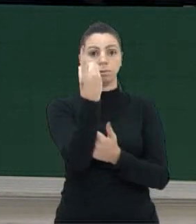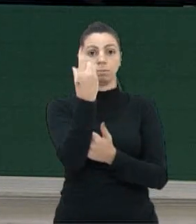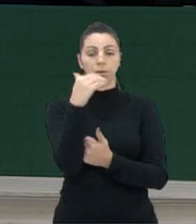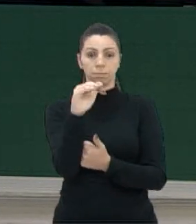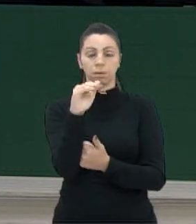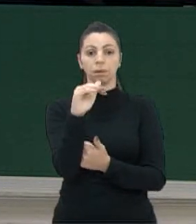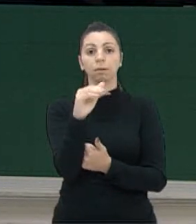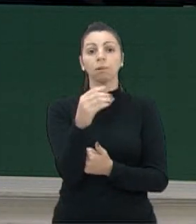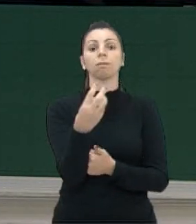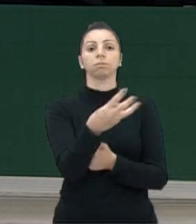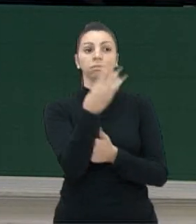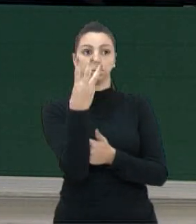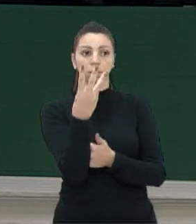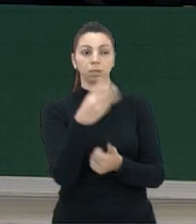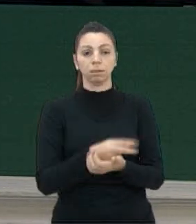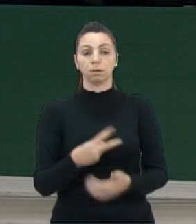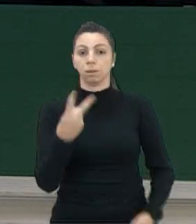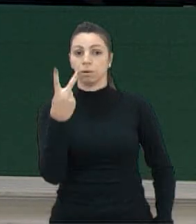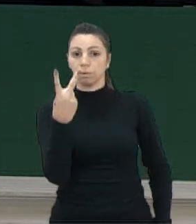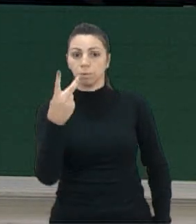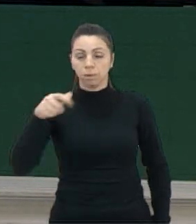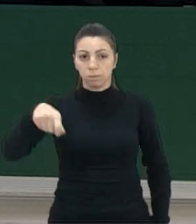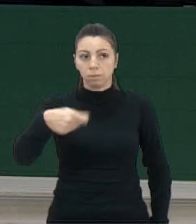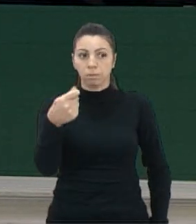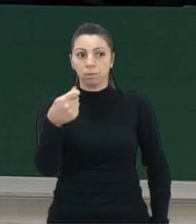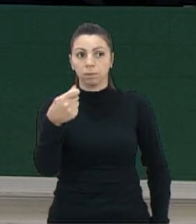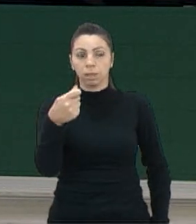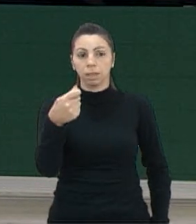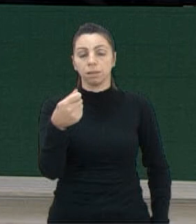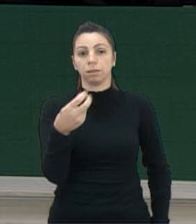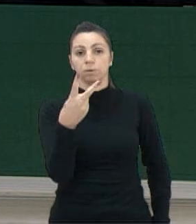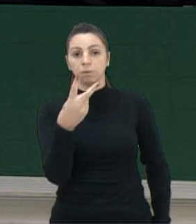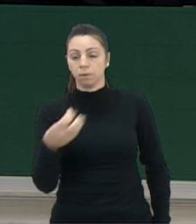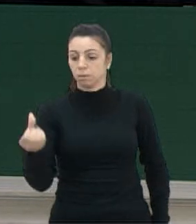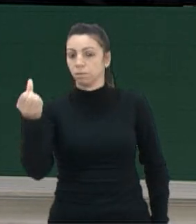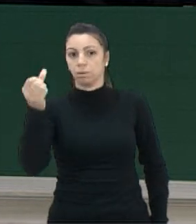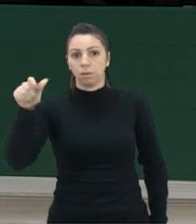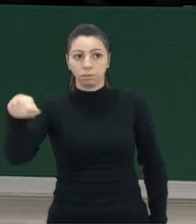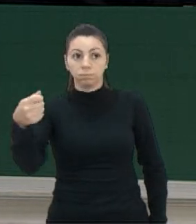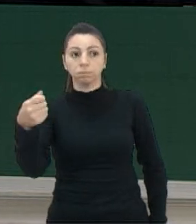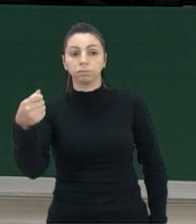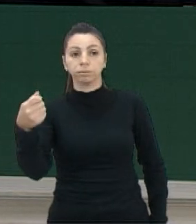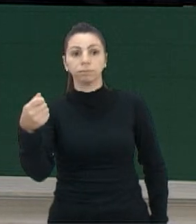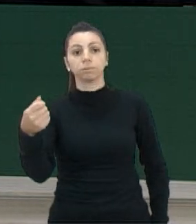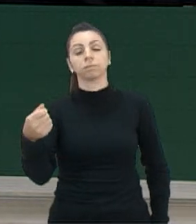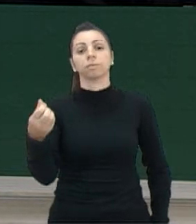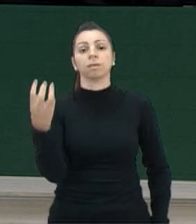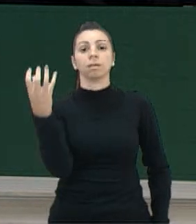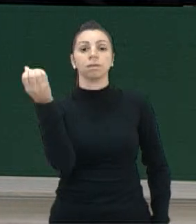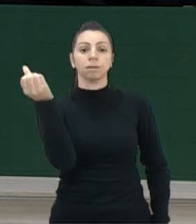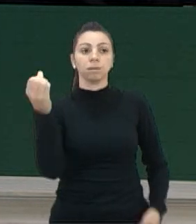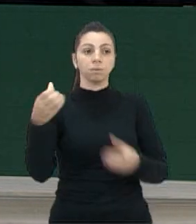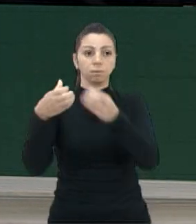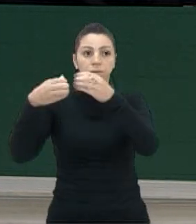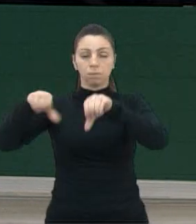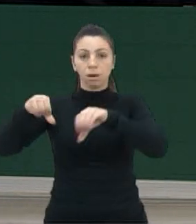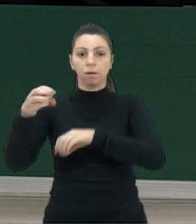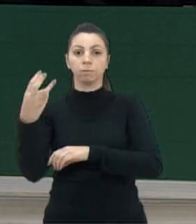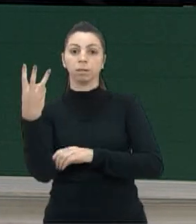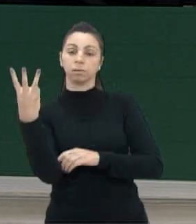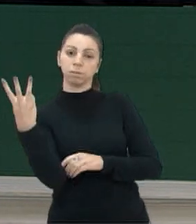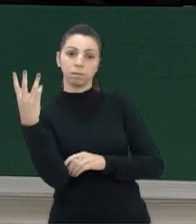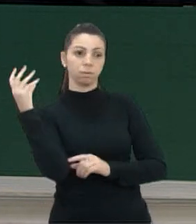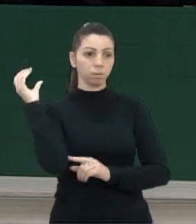2 colheres de fermento, 6 de margarina, 6 ovos, 3 de leite e aí sim, eu vou